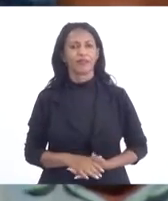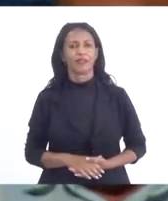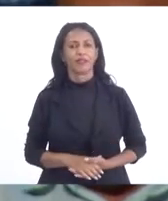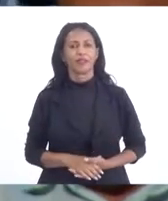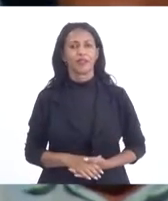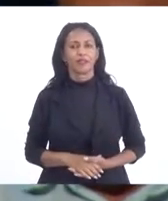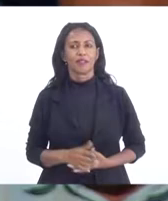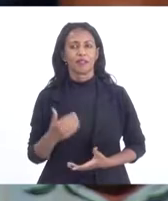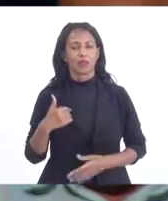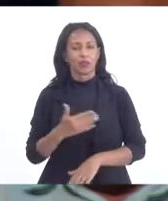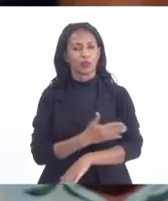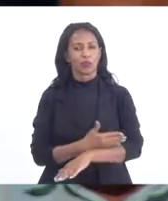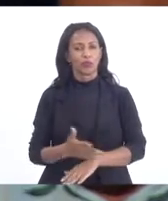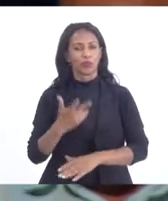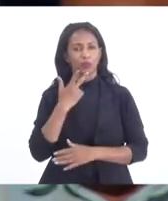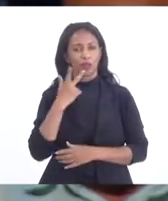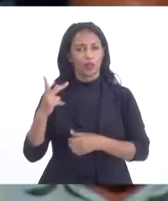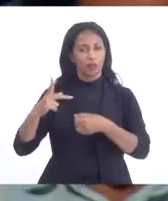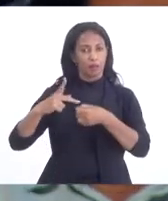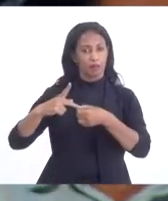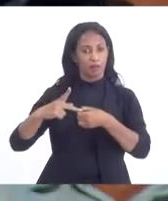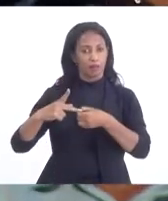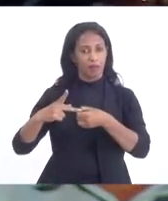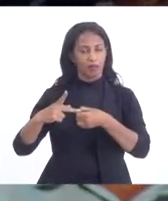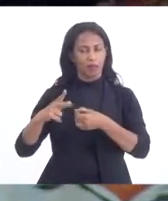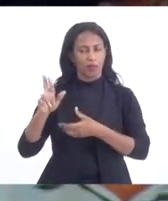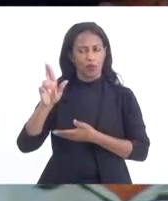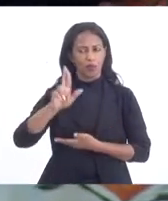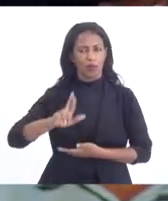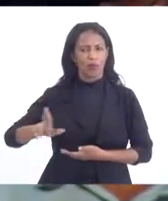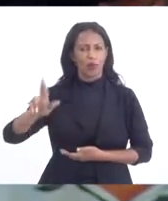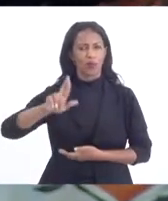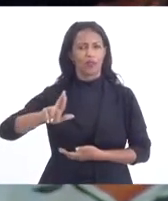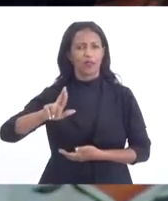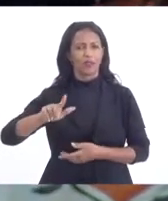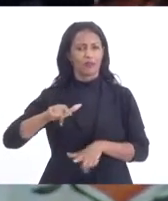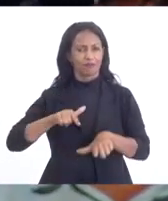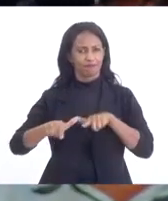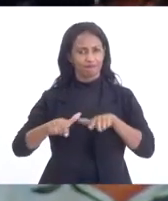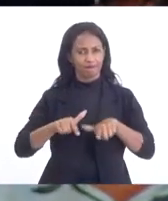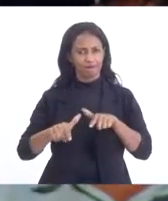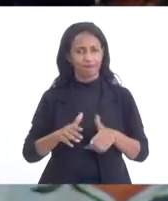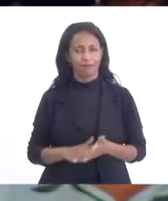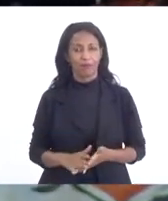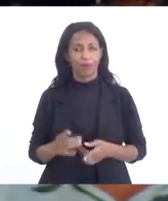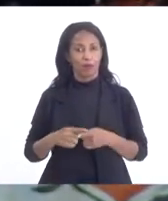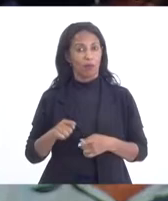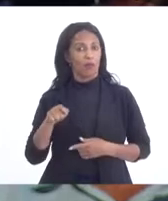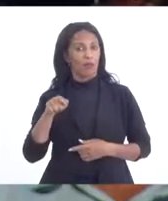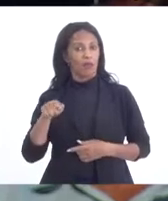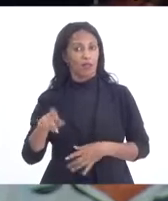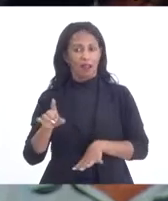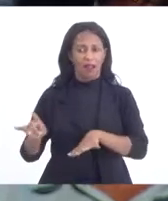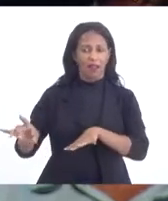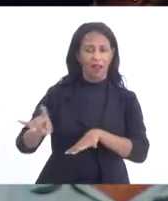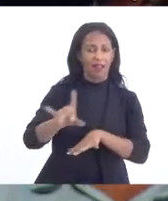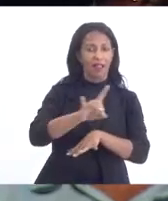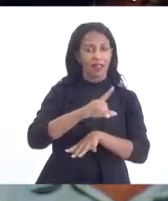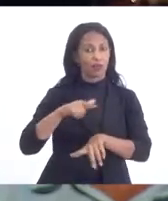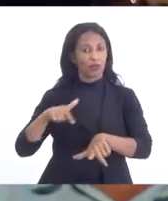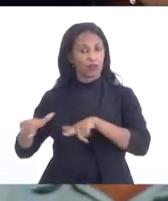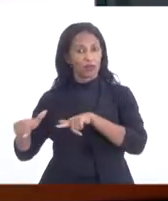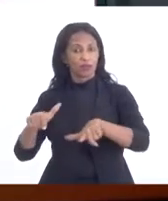Eu costumo dizer que a Petrobras foi uma universidade do trabalho, porque lá cada um faz a sua